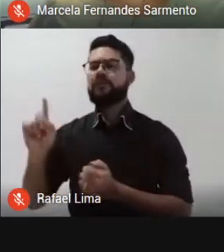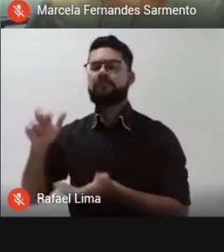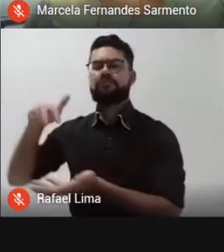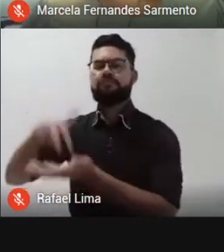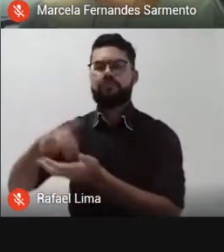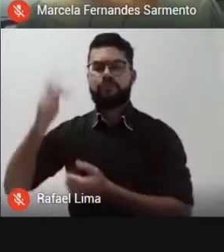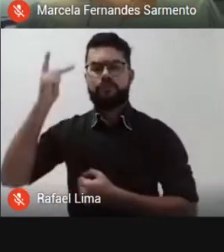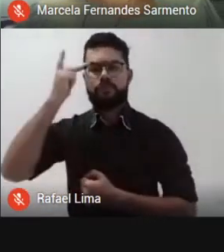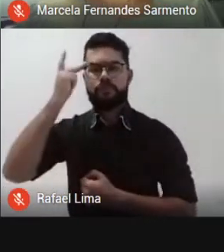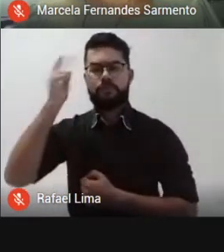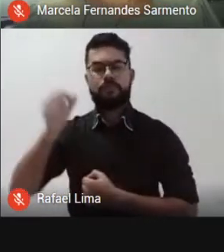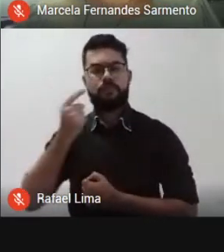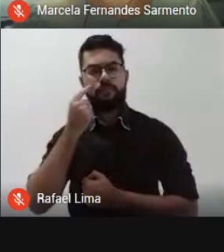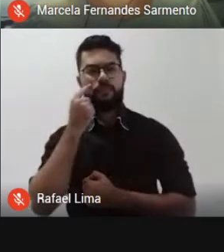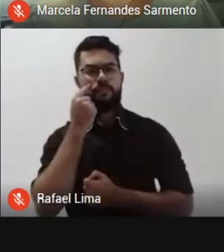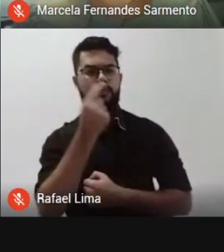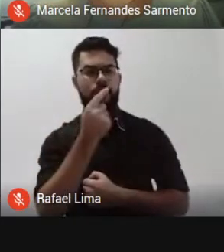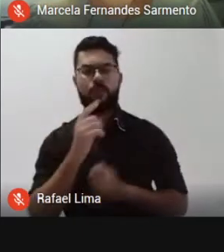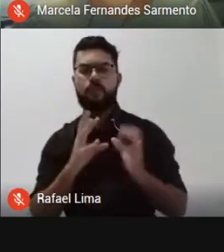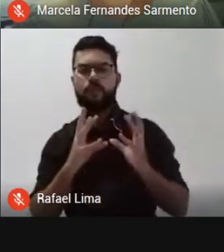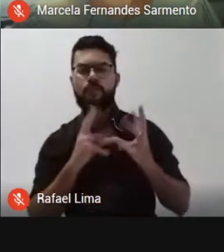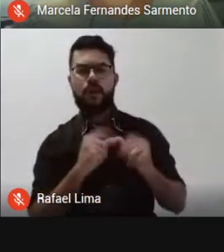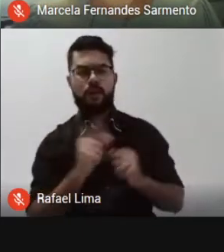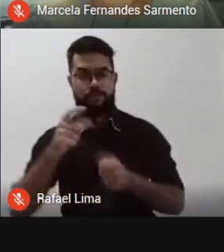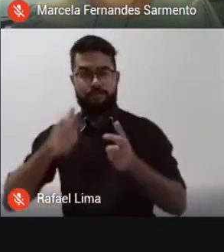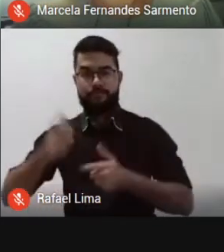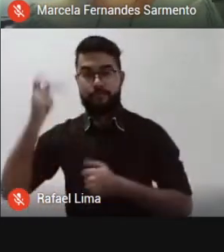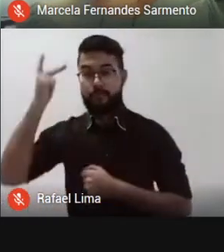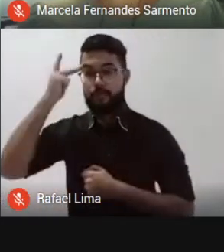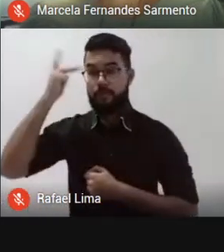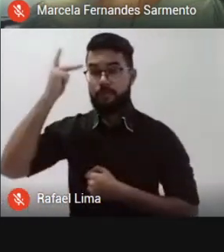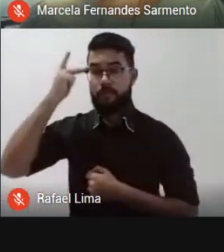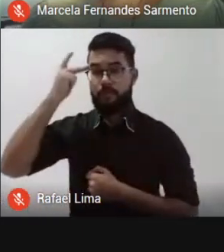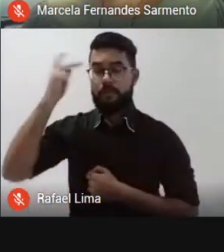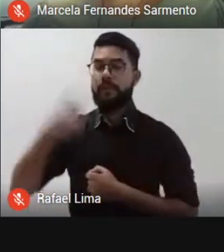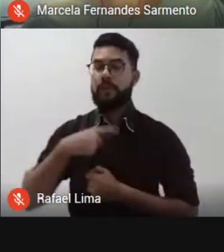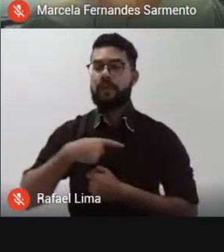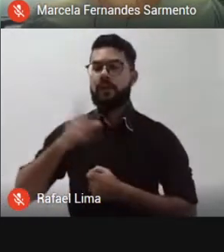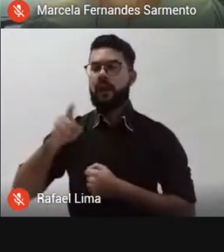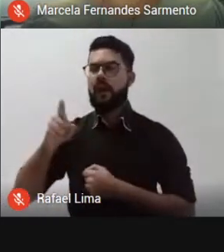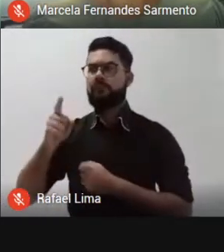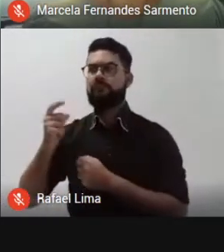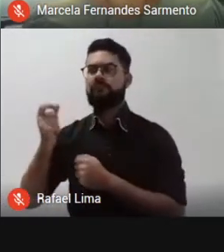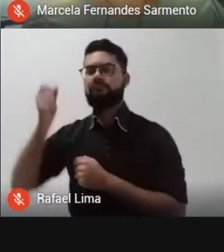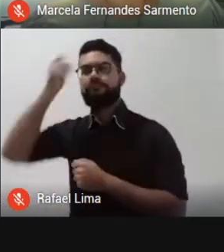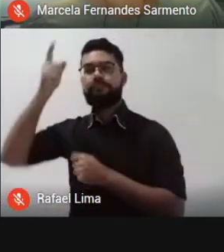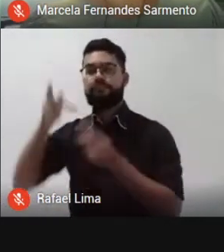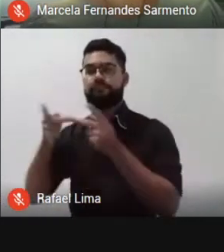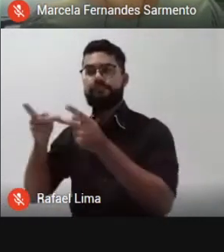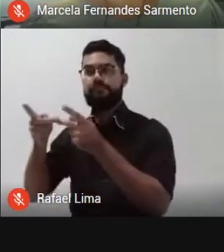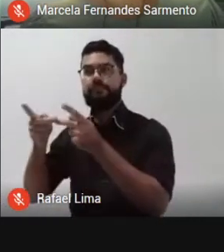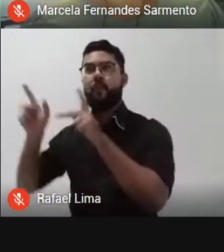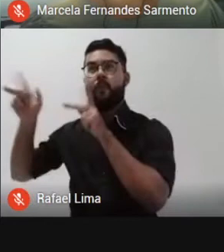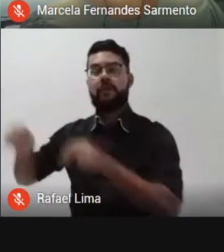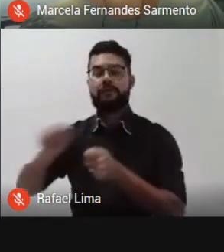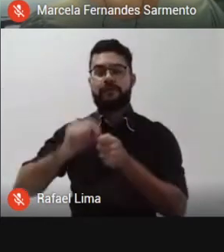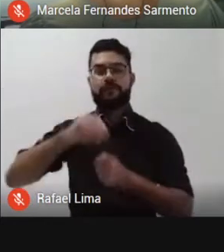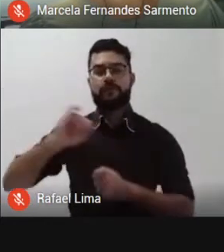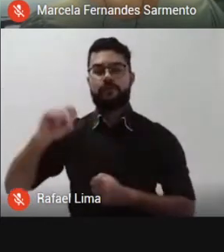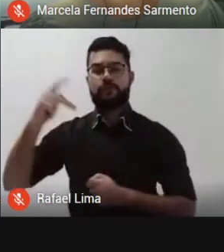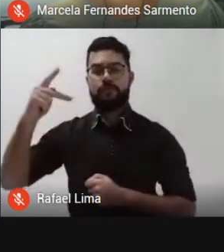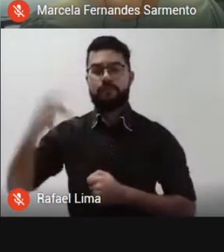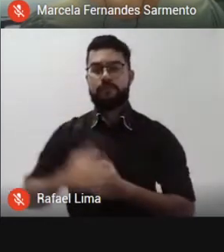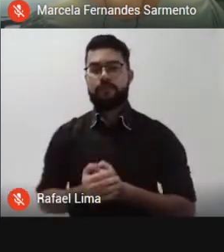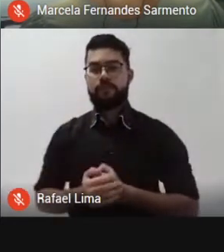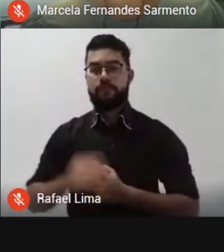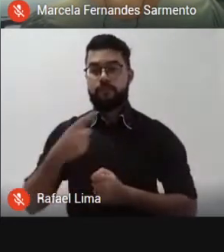com o Parklet lá, em São Paulo, e vieram com essa ideia aqui para João Pessoa. Então, elas me encontraram, e aí, quando estava falando do